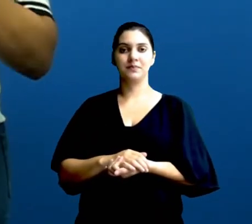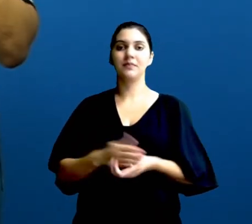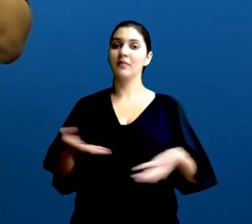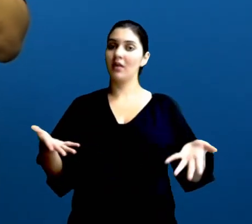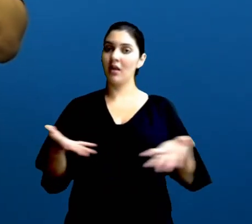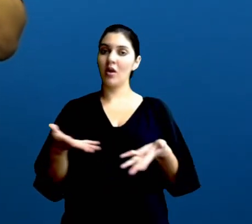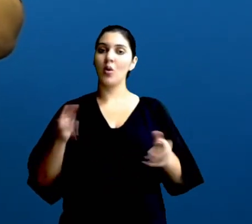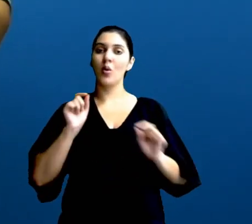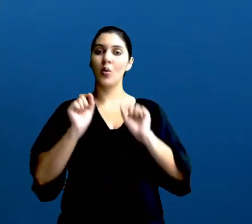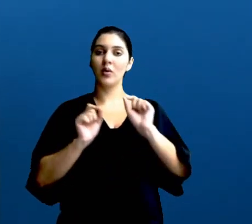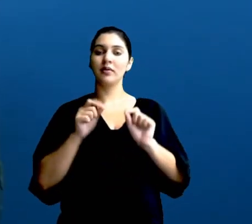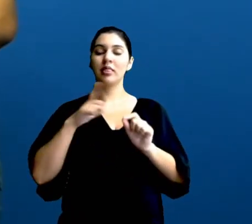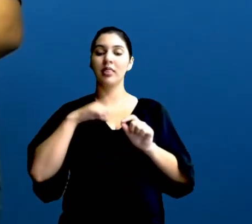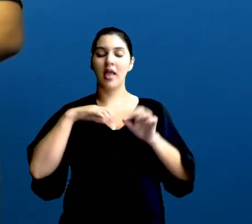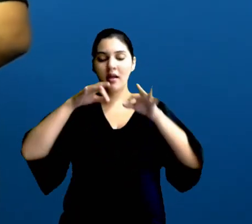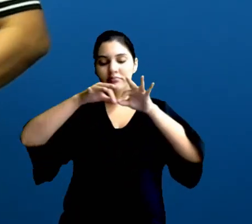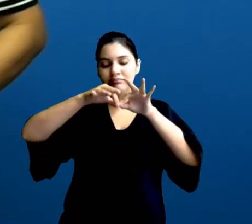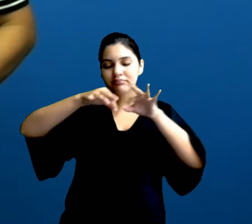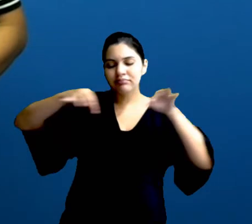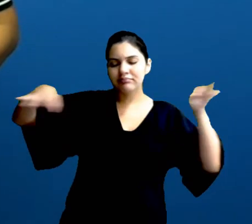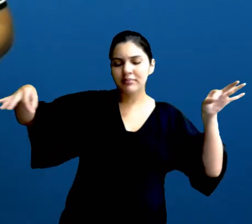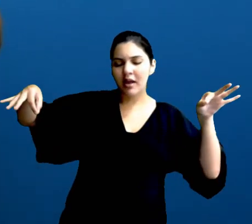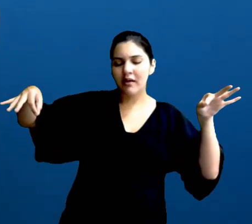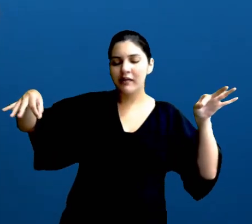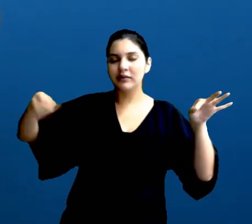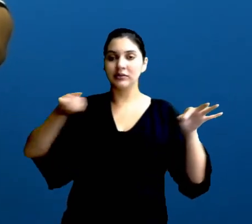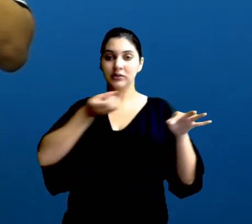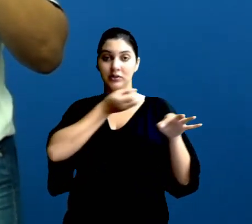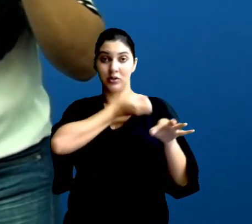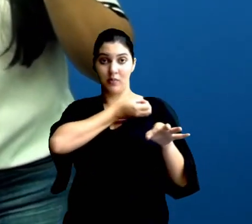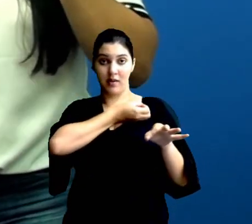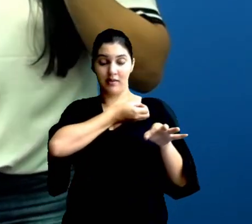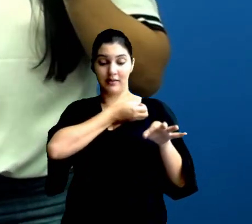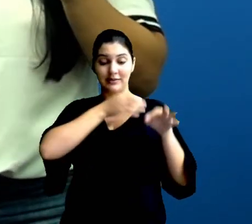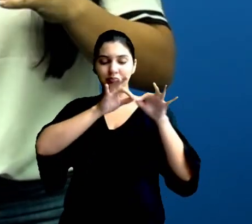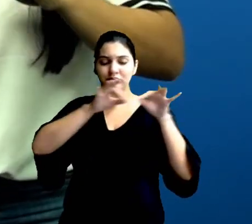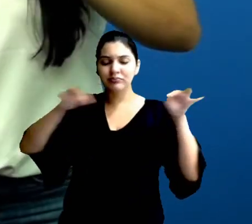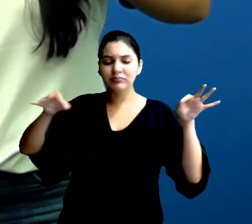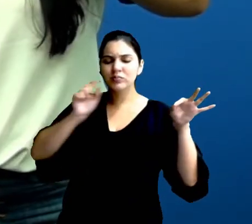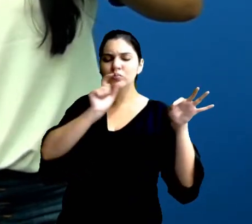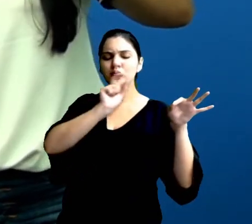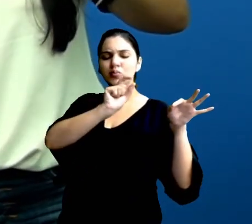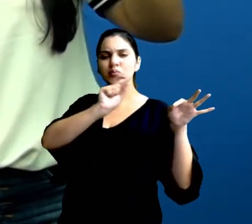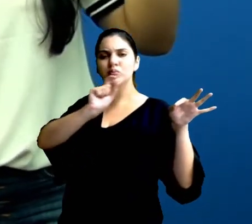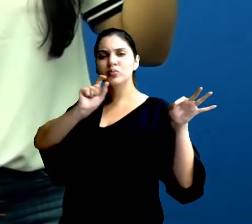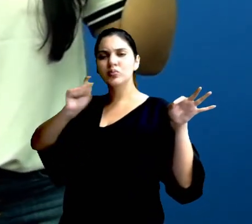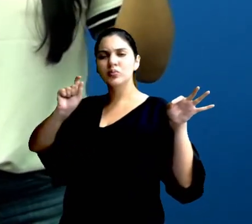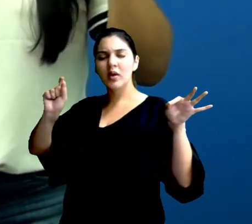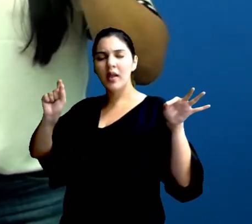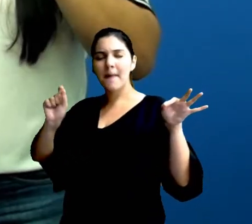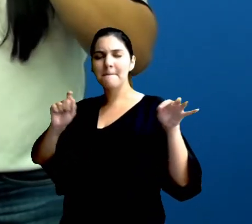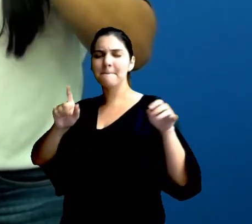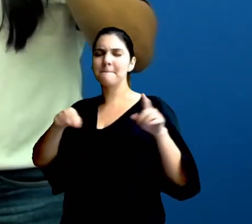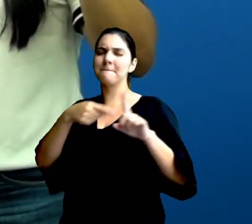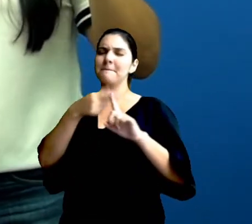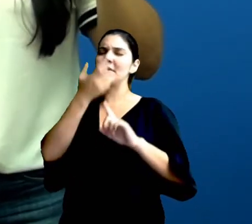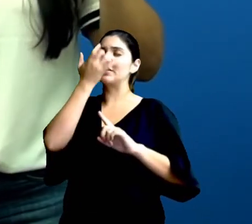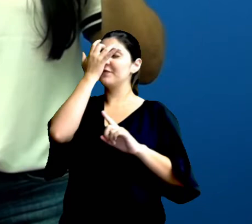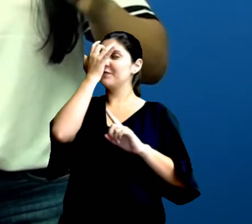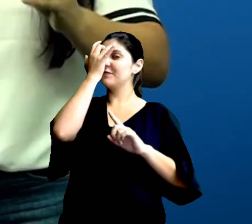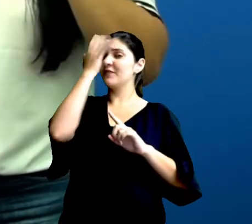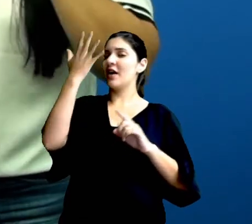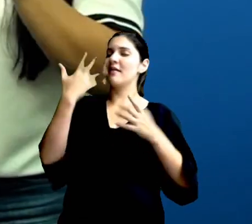E agora a reta numérica, tá certo? Na reta numérica é bem mais fácil, bem